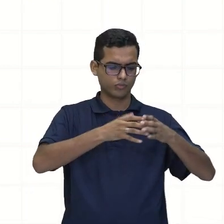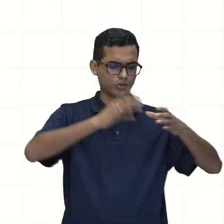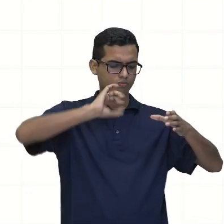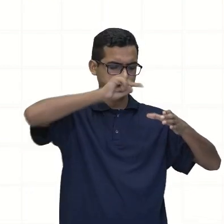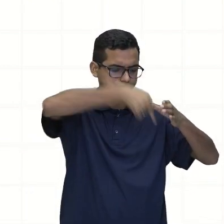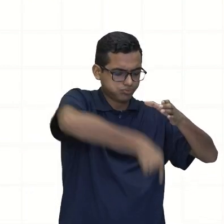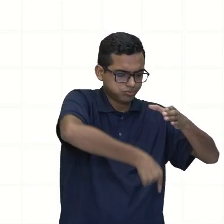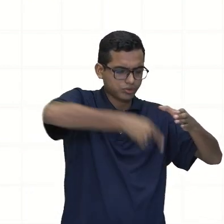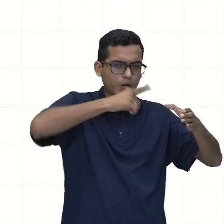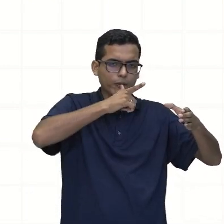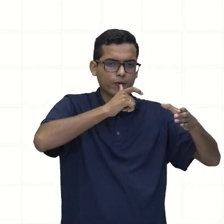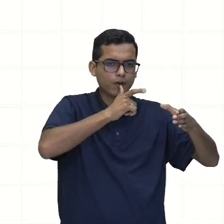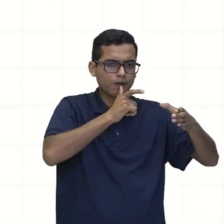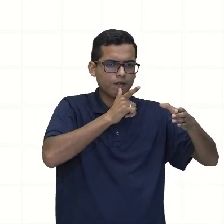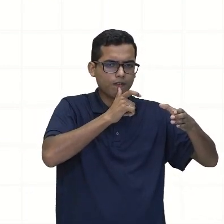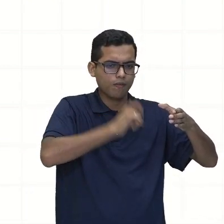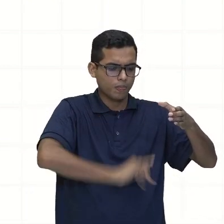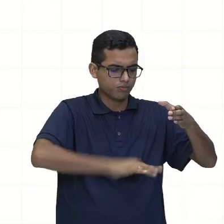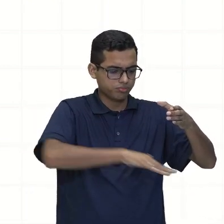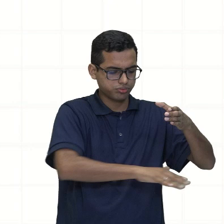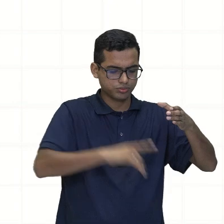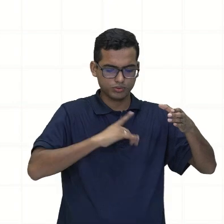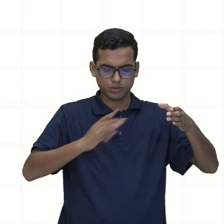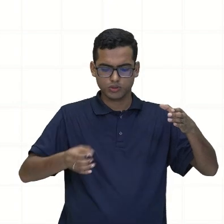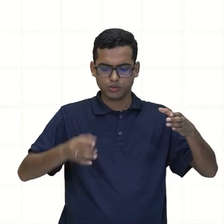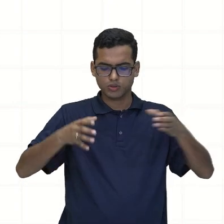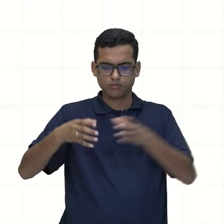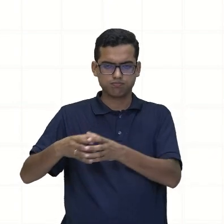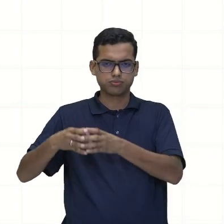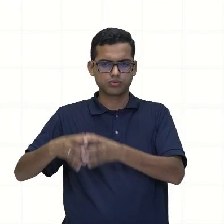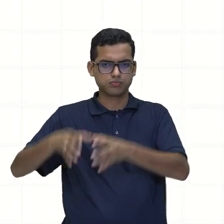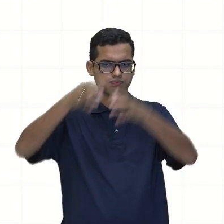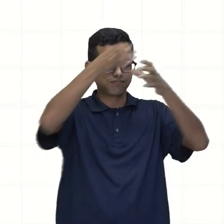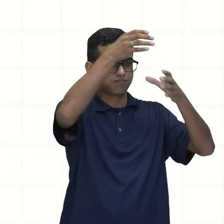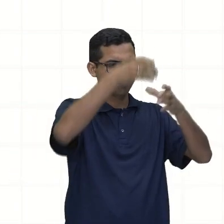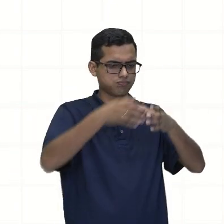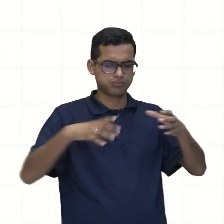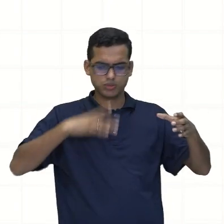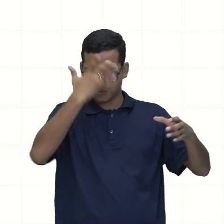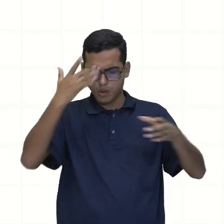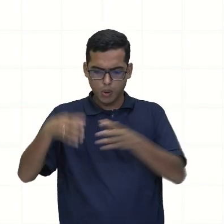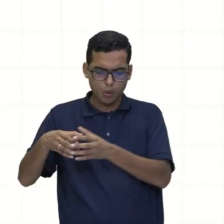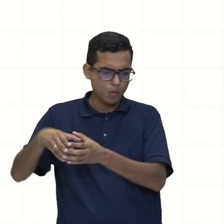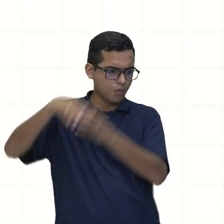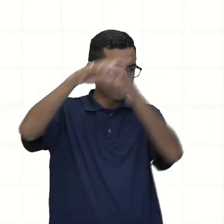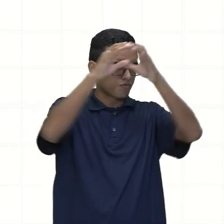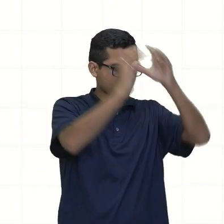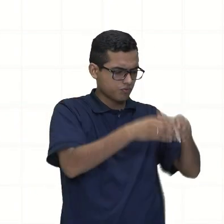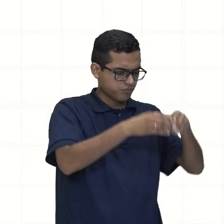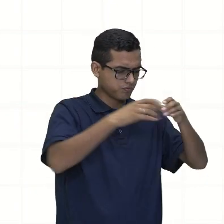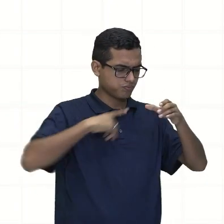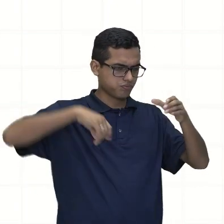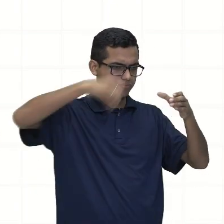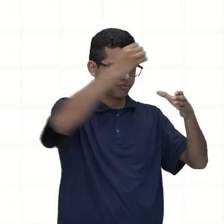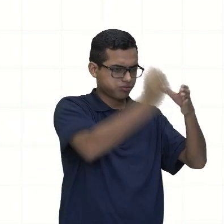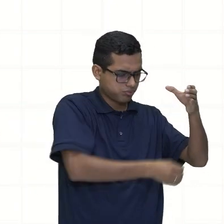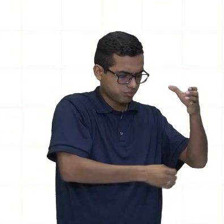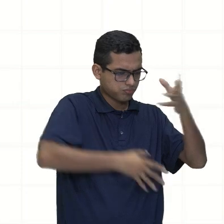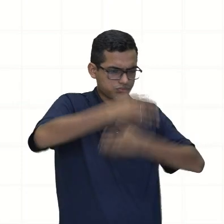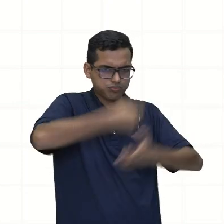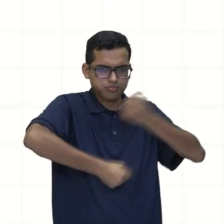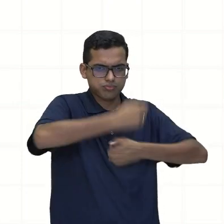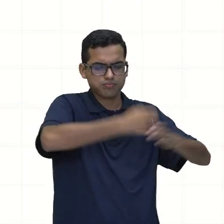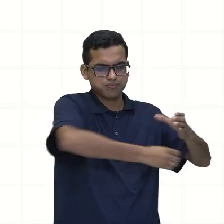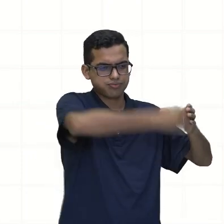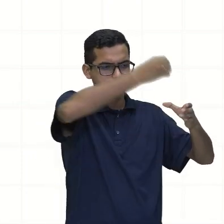o abastecimento da rede geral. Dando continuidade, nós vamos verificar um outro mapa que